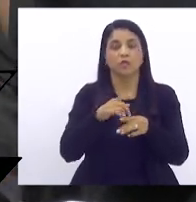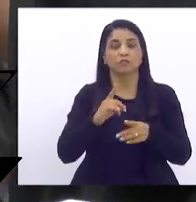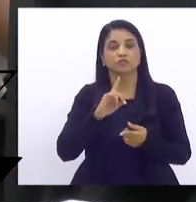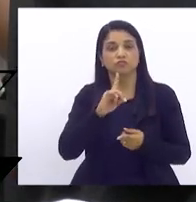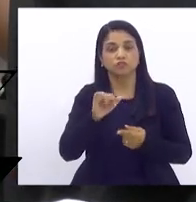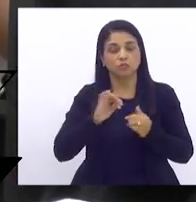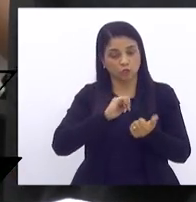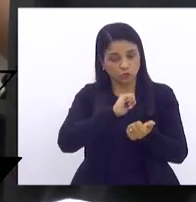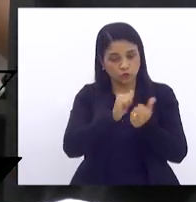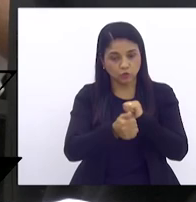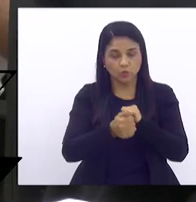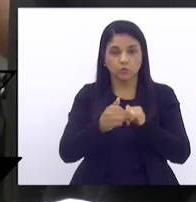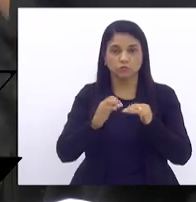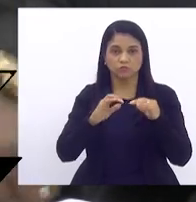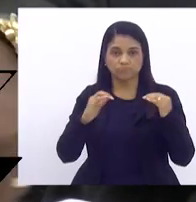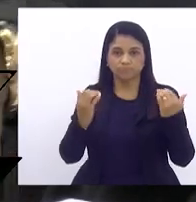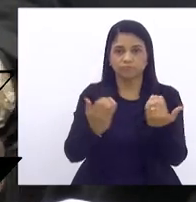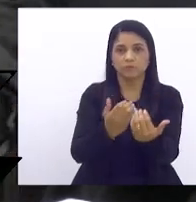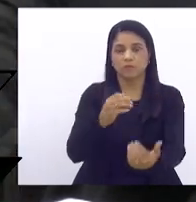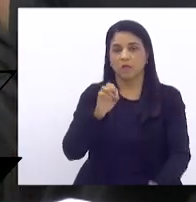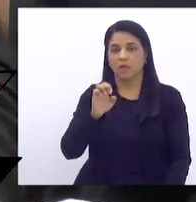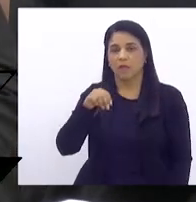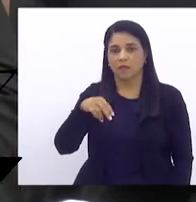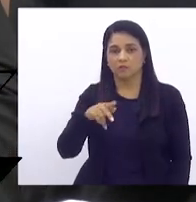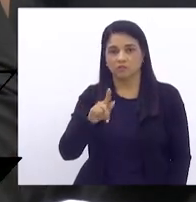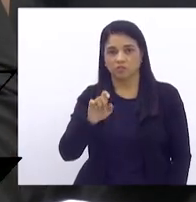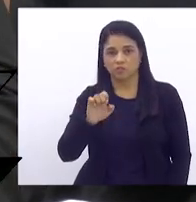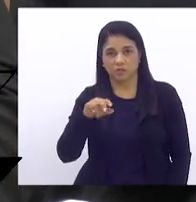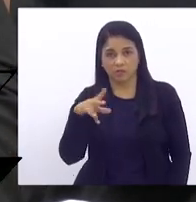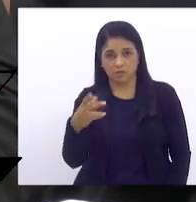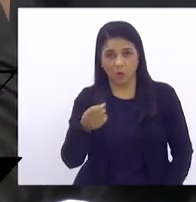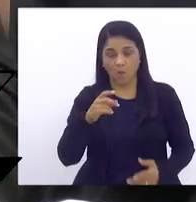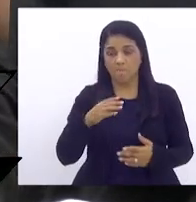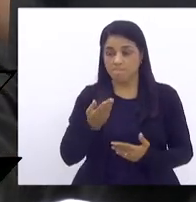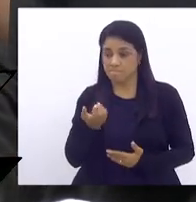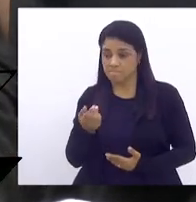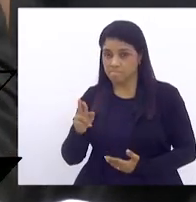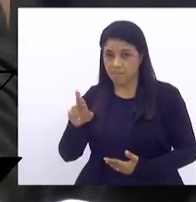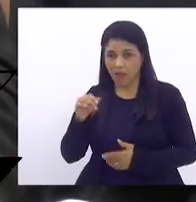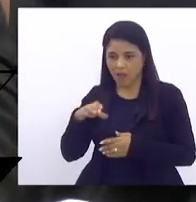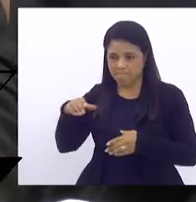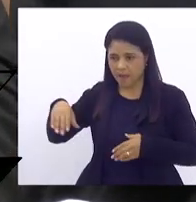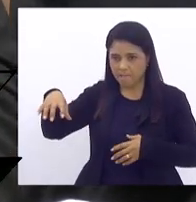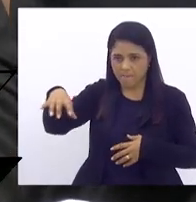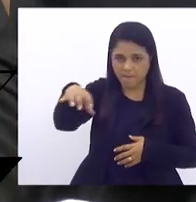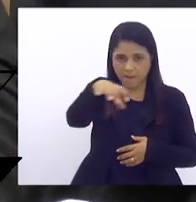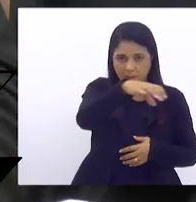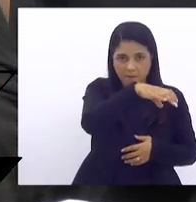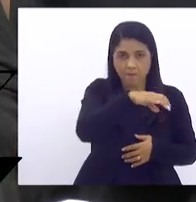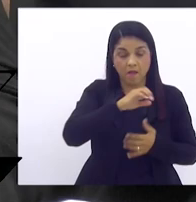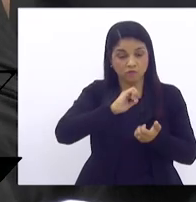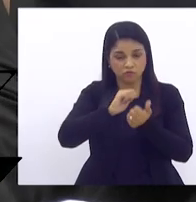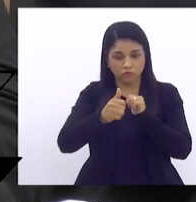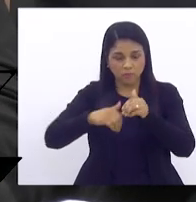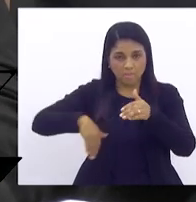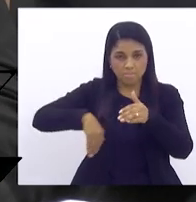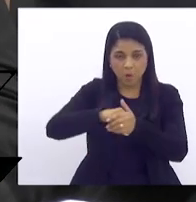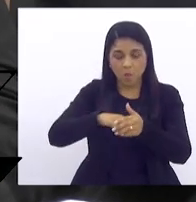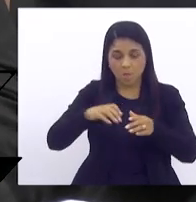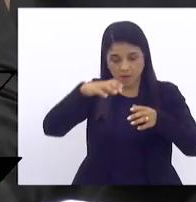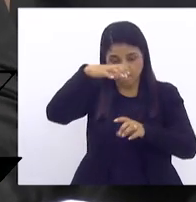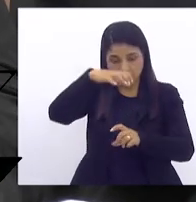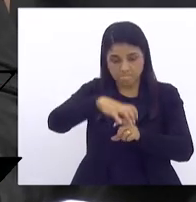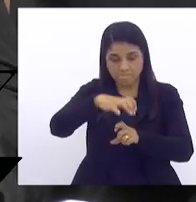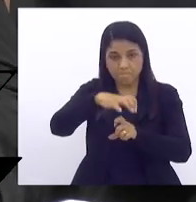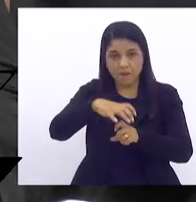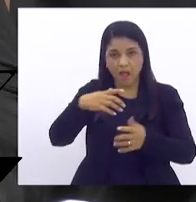principalmente no Engenhão, ao qual tem muitos bares no entorno, nos finais dos jogos ali, aquilo ali se torna uma praça de guerra e o recipiente de